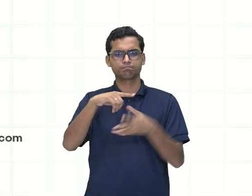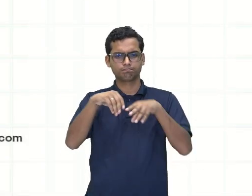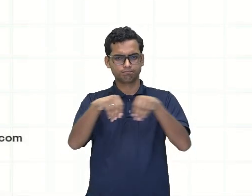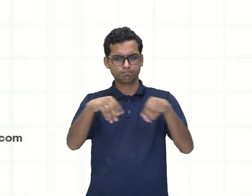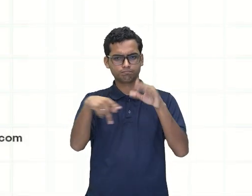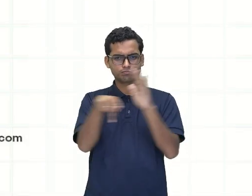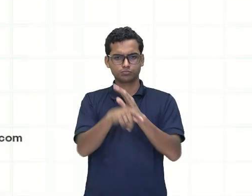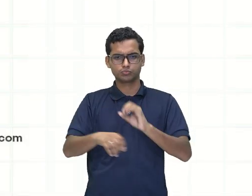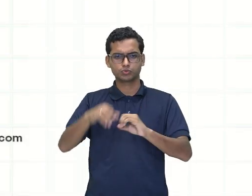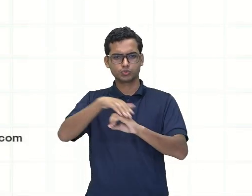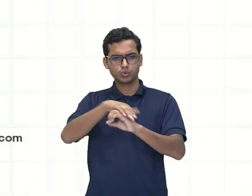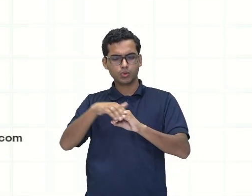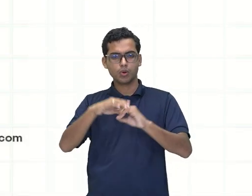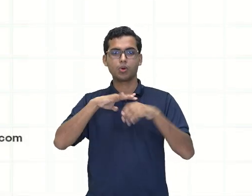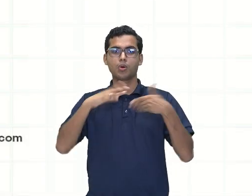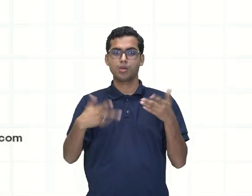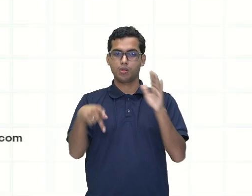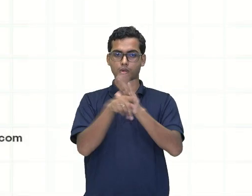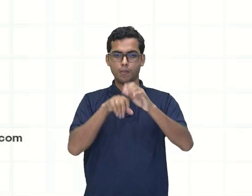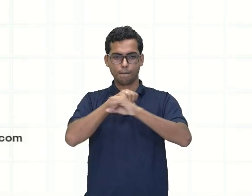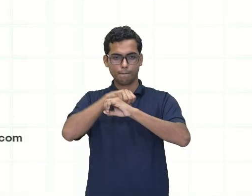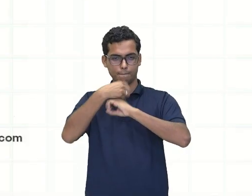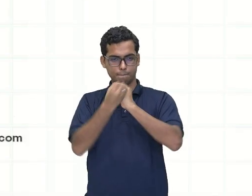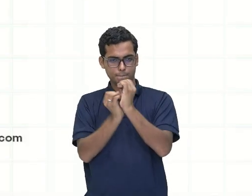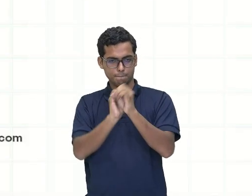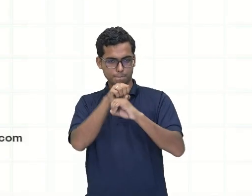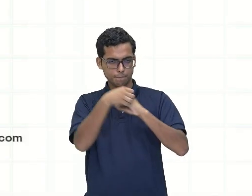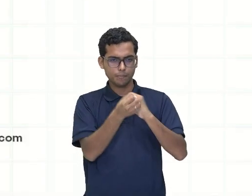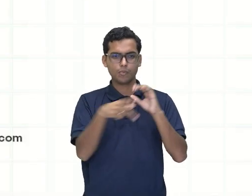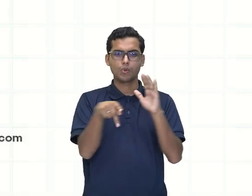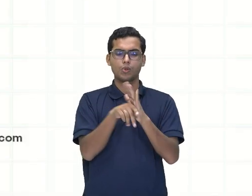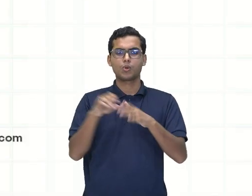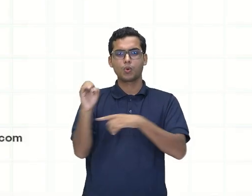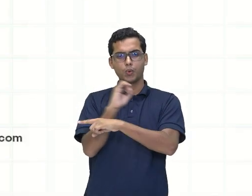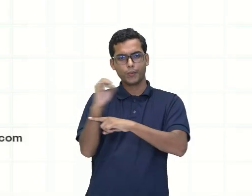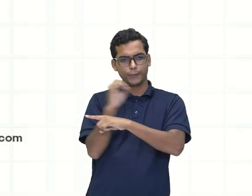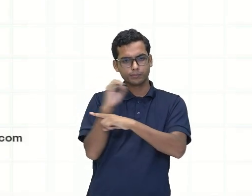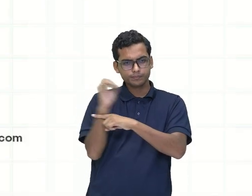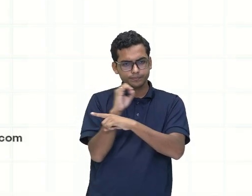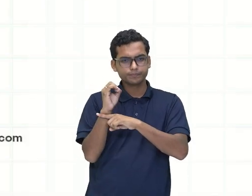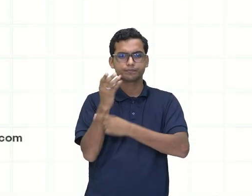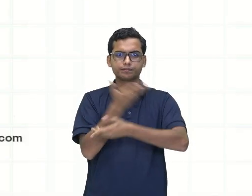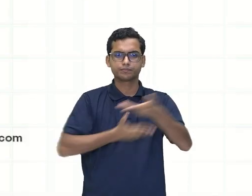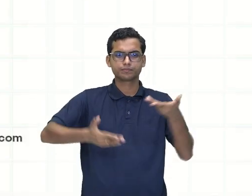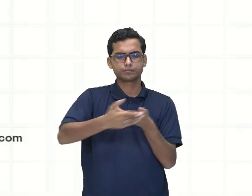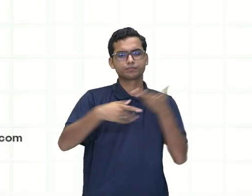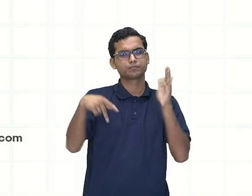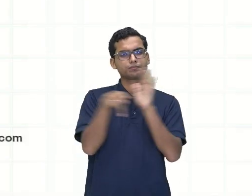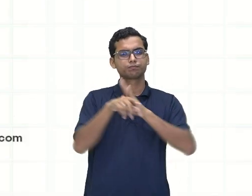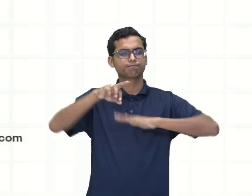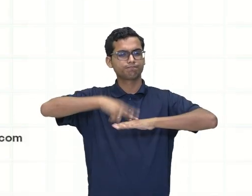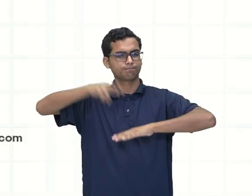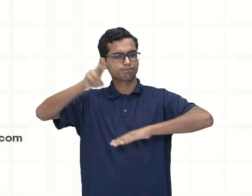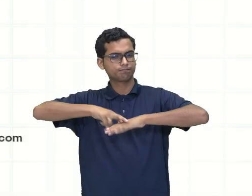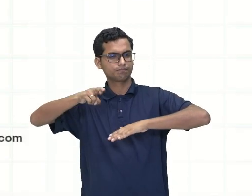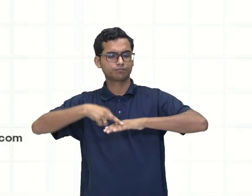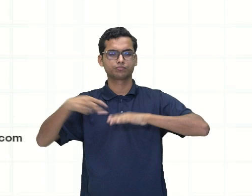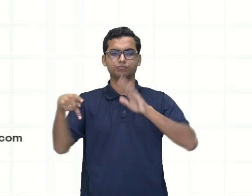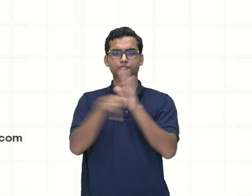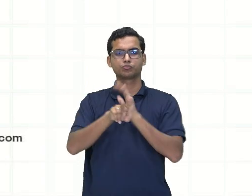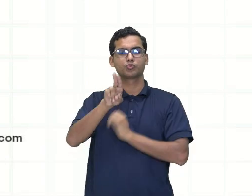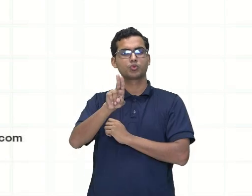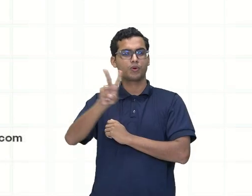moléculas de oxigênio, certo? Moléculas de oxigênio interagem com a